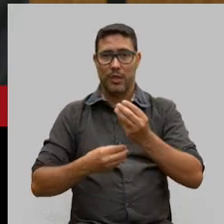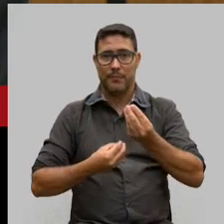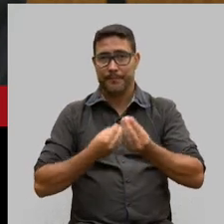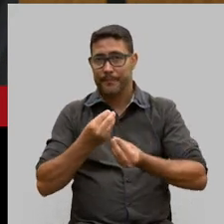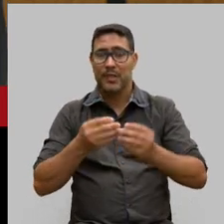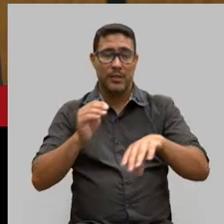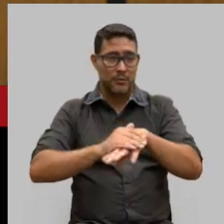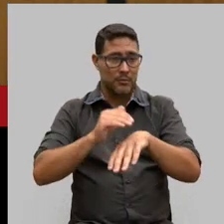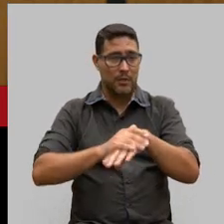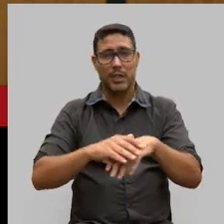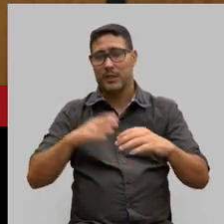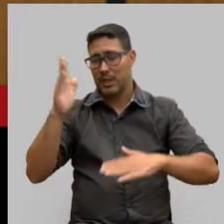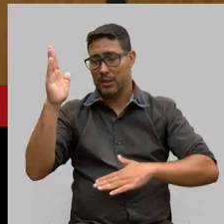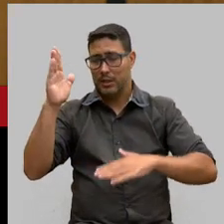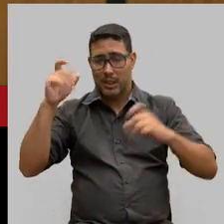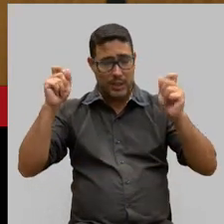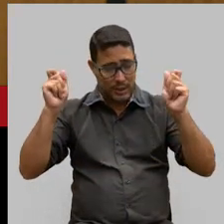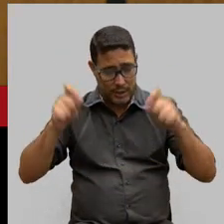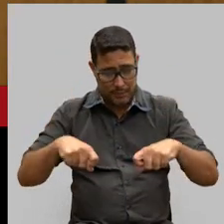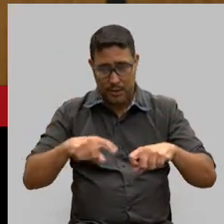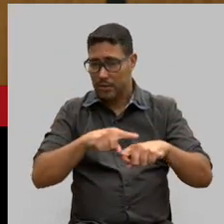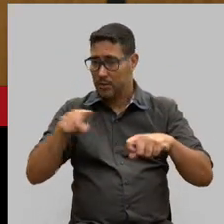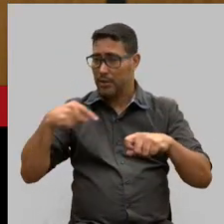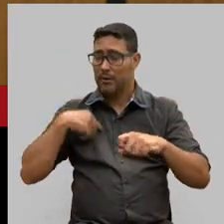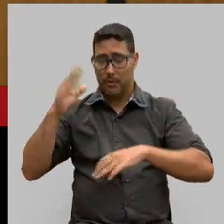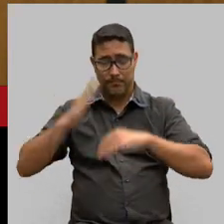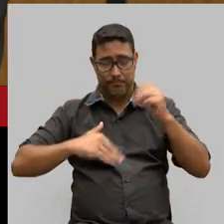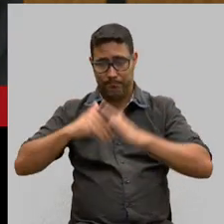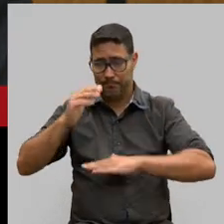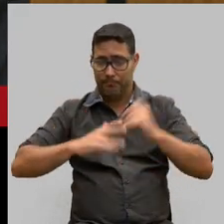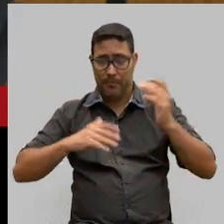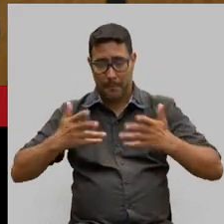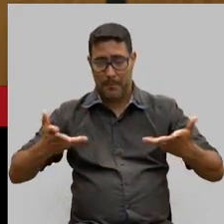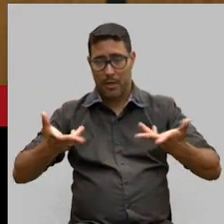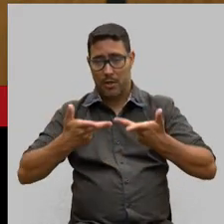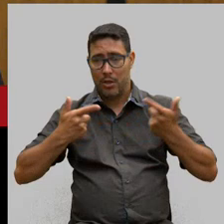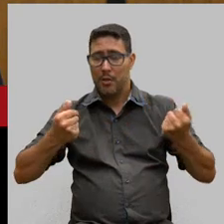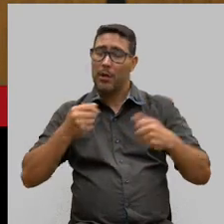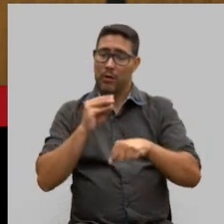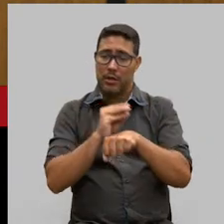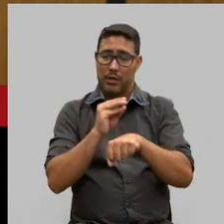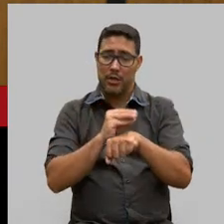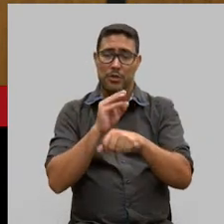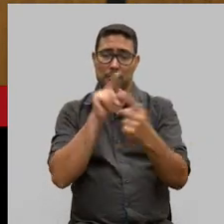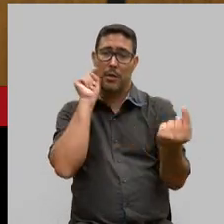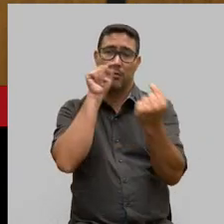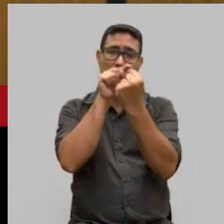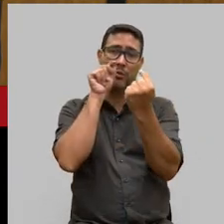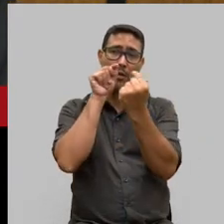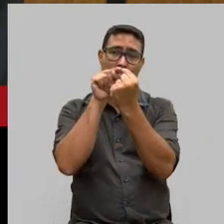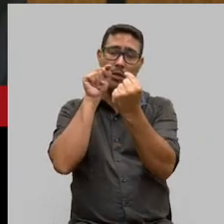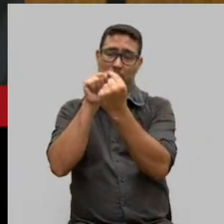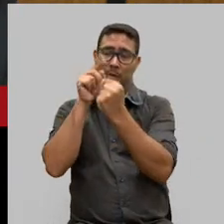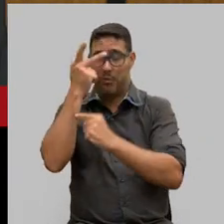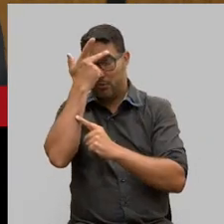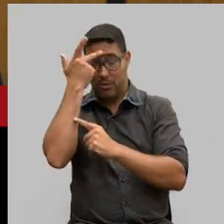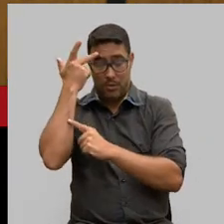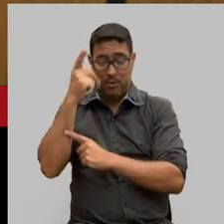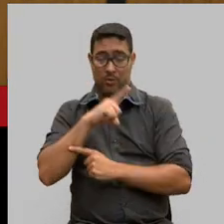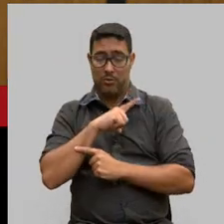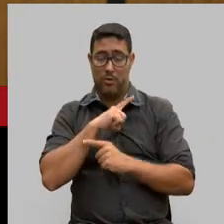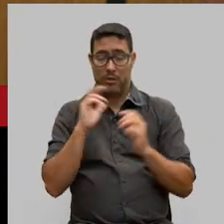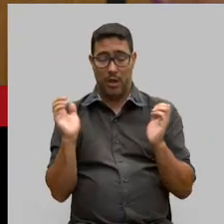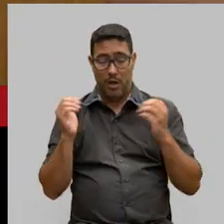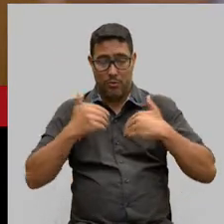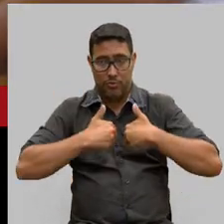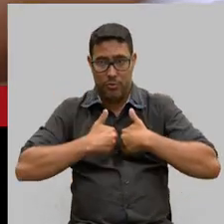na capacitação de fisioterapeutas e terapeutas ocupacionais para o atendimento específico né da das pessoas com autismo para que a gente